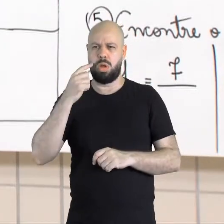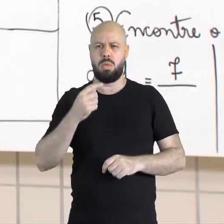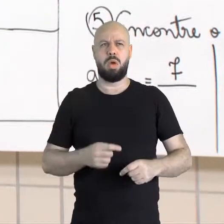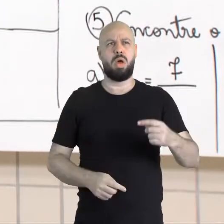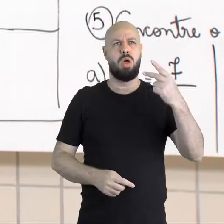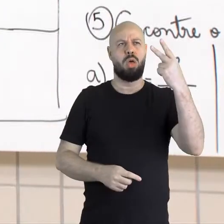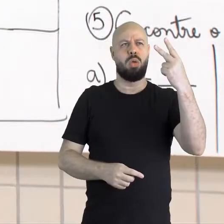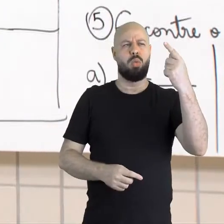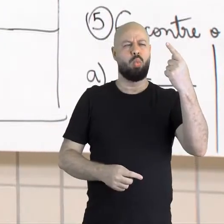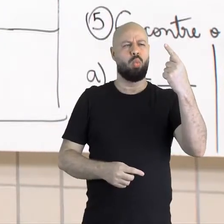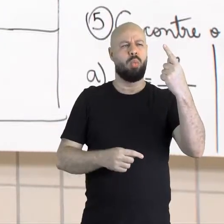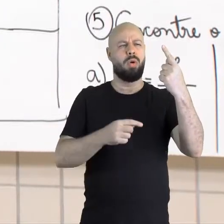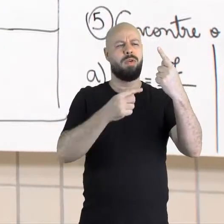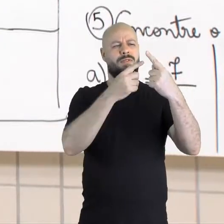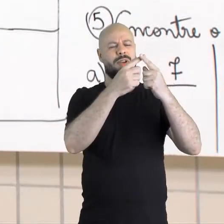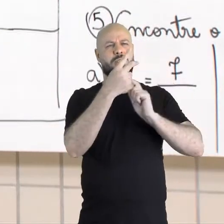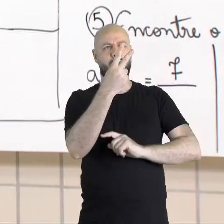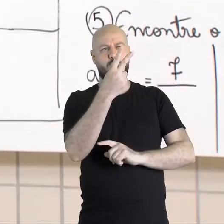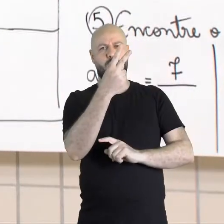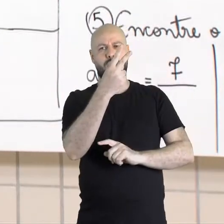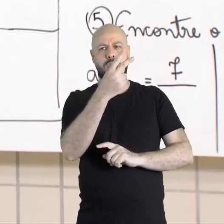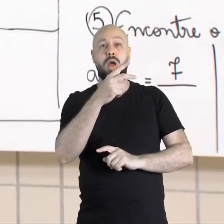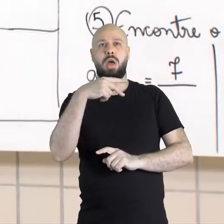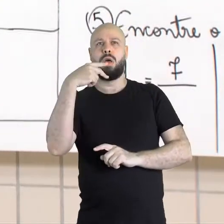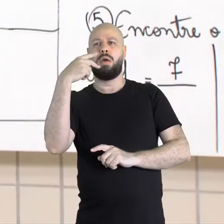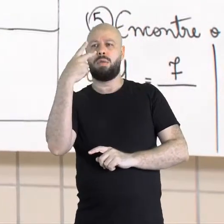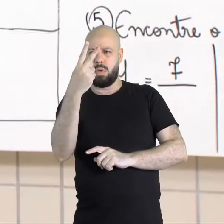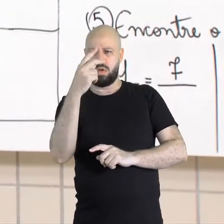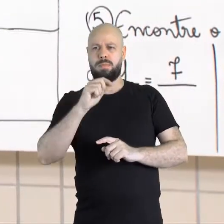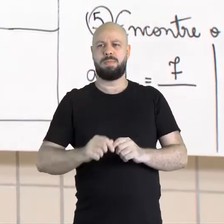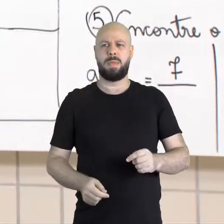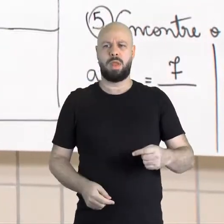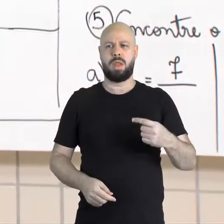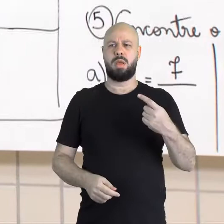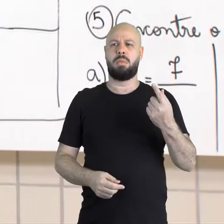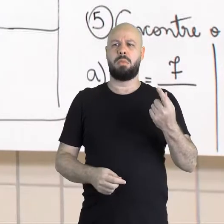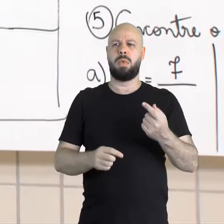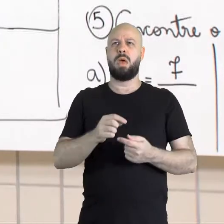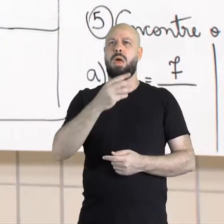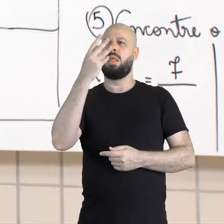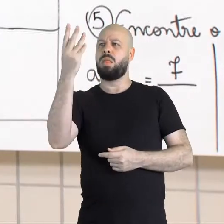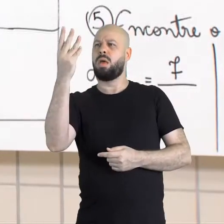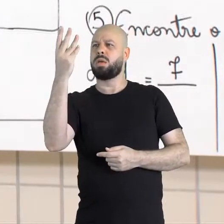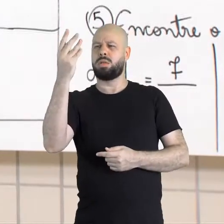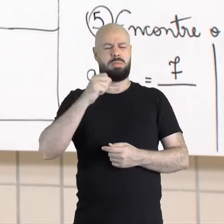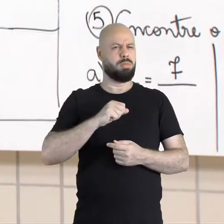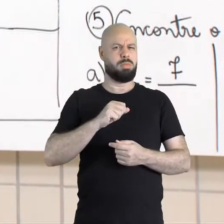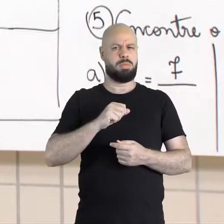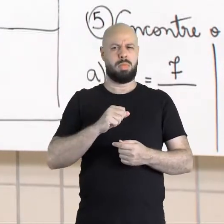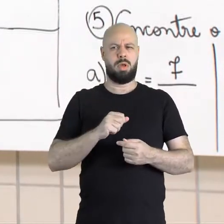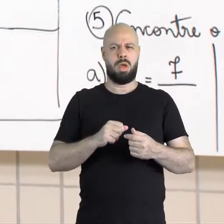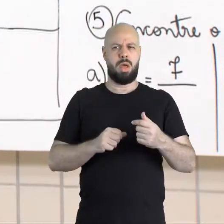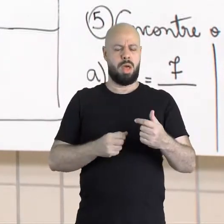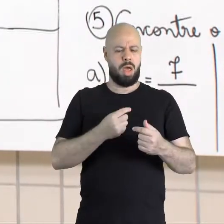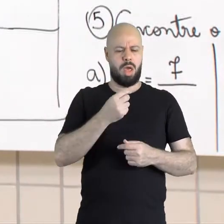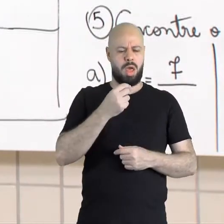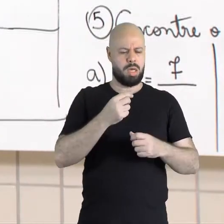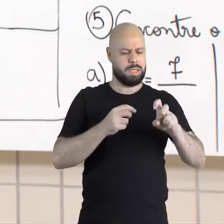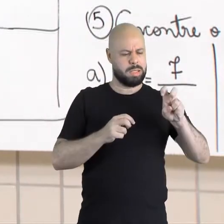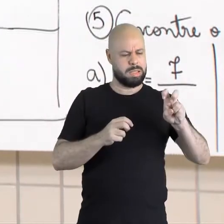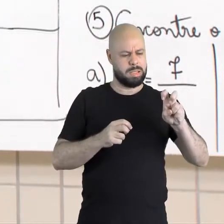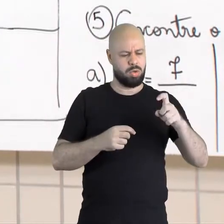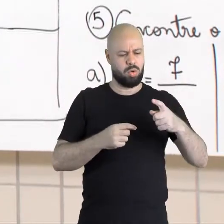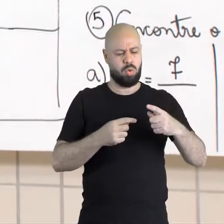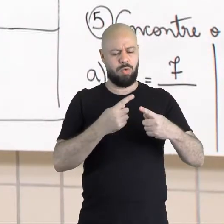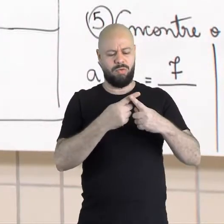vezes 1, 2. Eu encontrei o 3. 2 vezes 5, 10. Eu encontrei o 10. Mas eu não encontrei